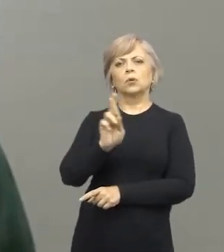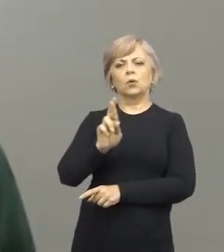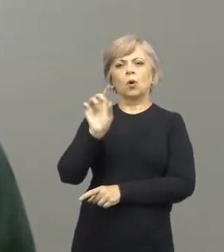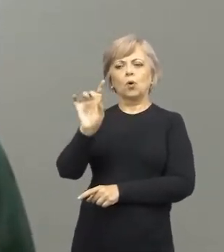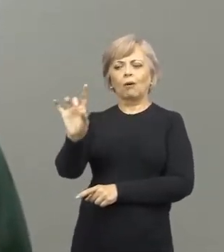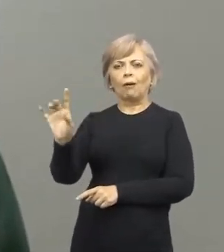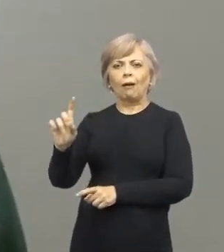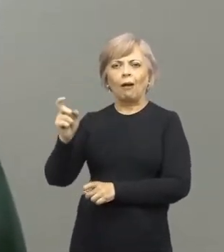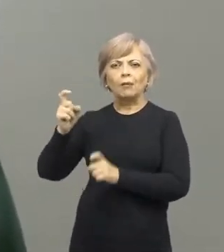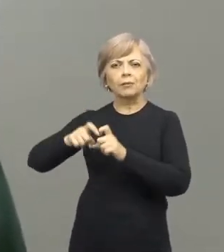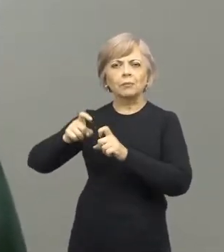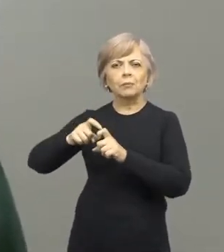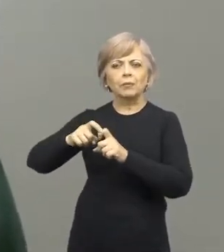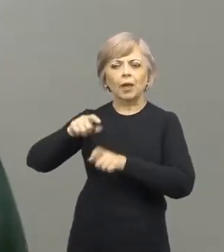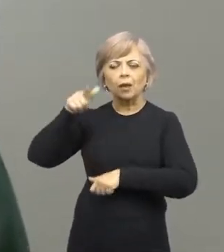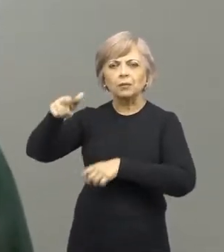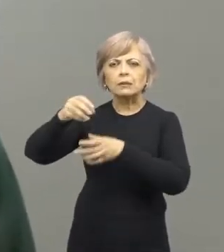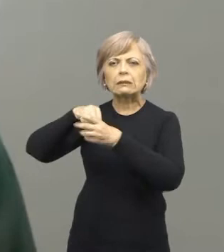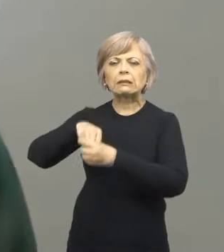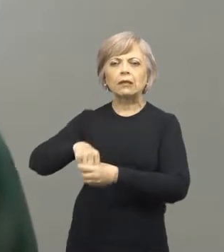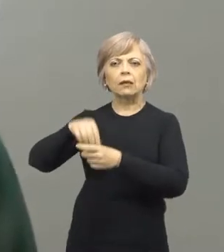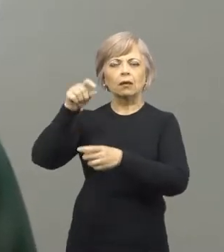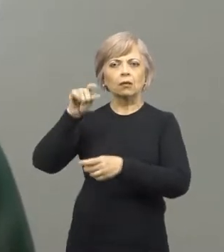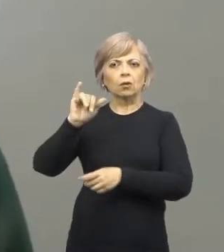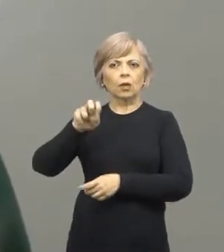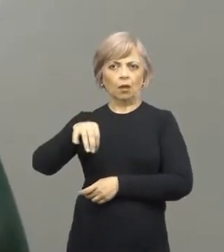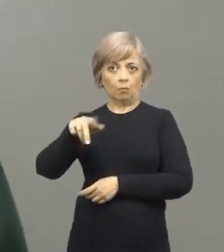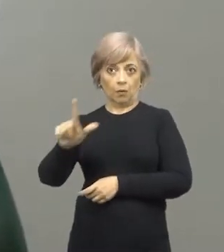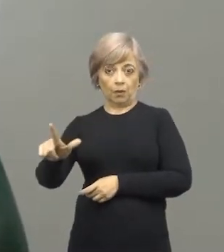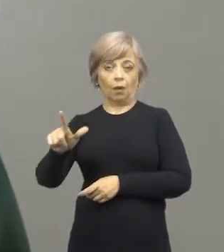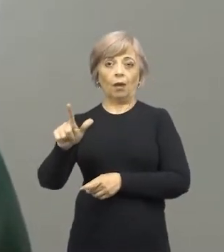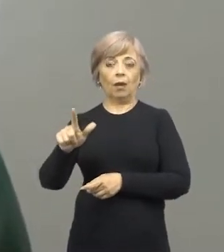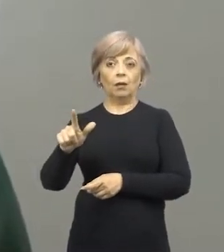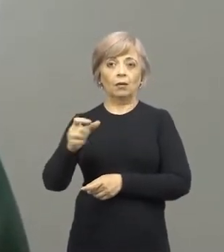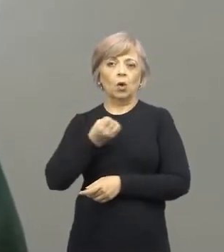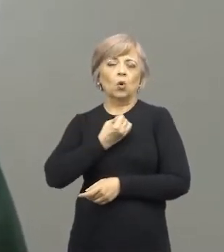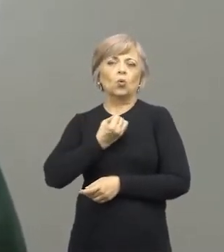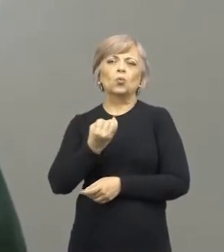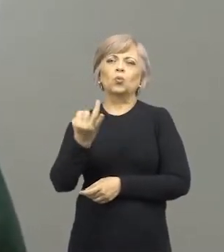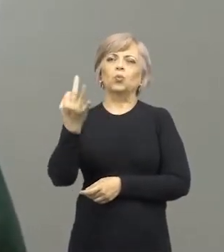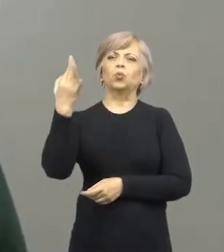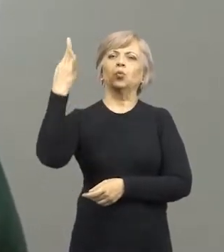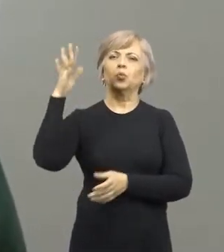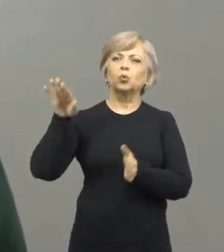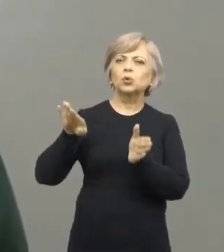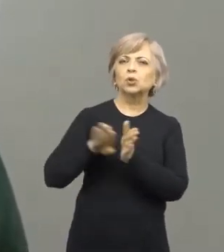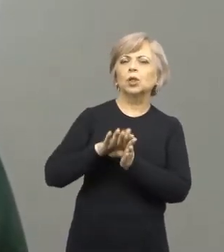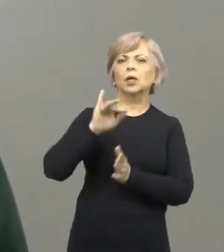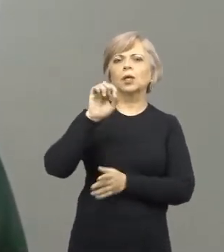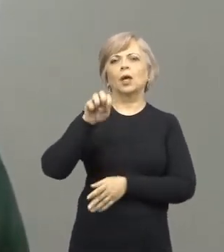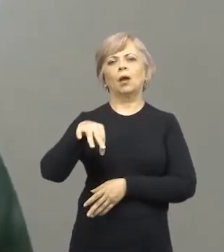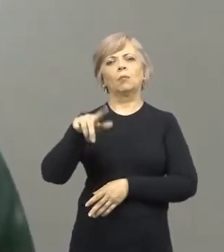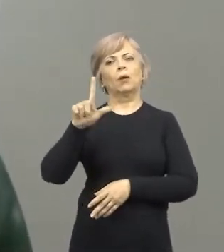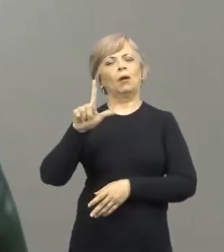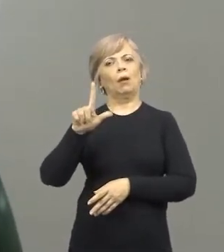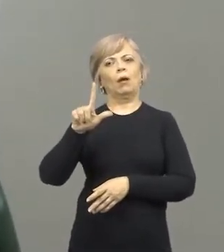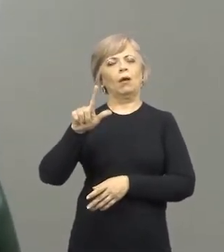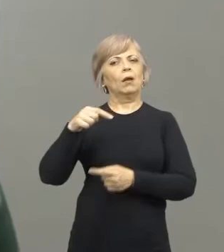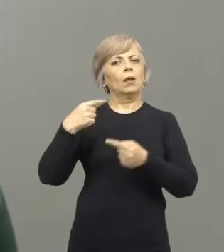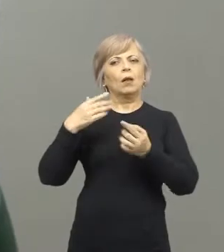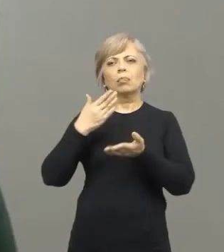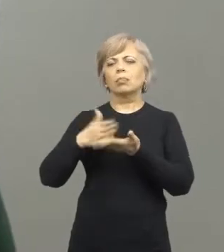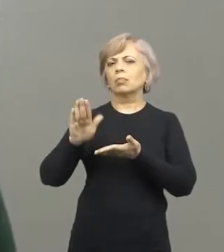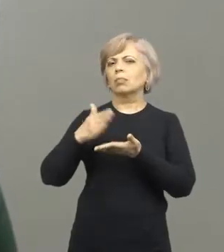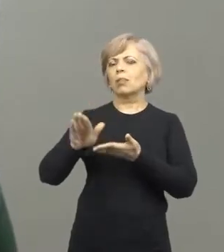perícia médico-legal dentro do IML, um grande número de casos que chegavam ao IML não diziam respeito à área